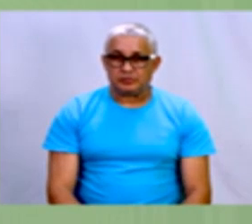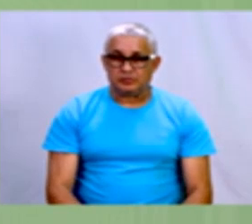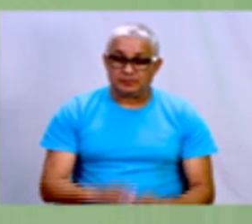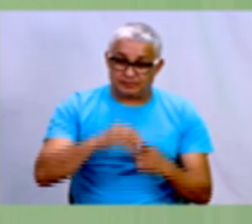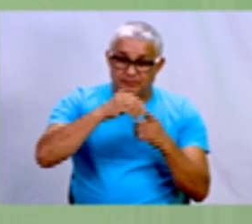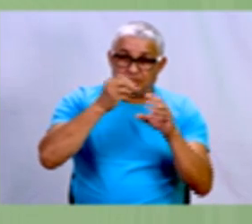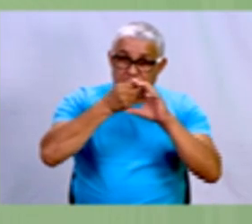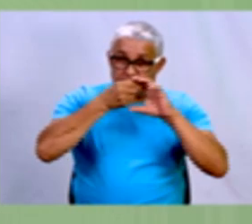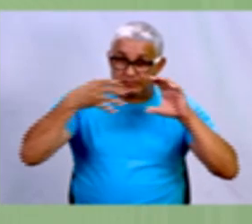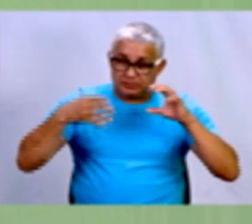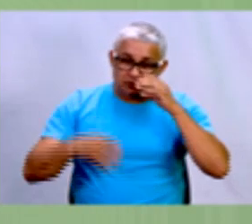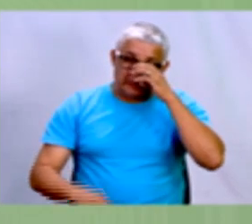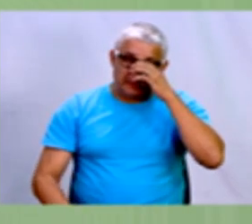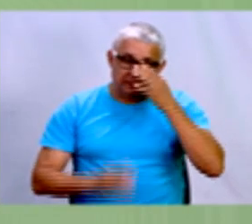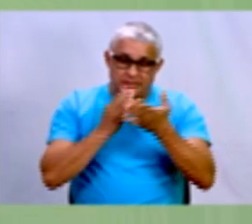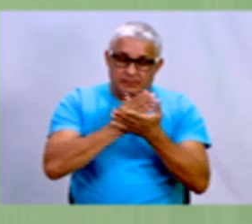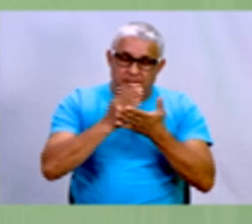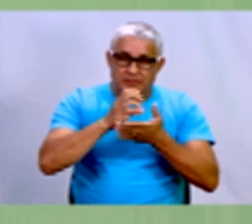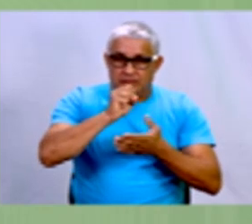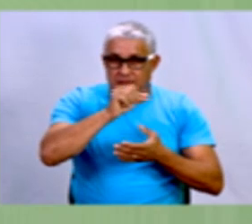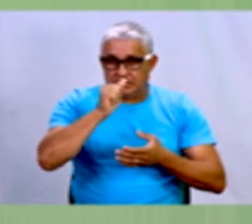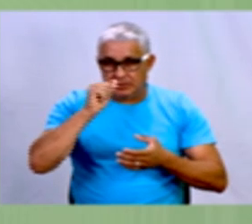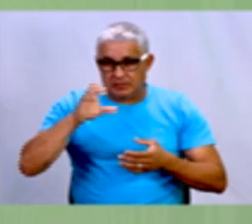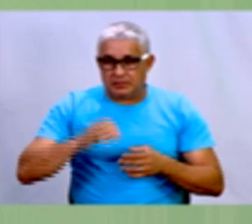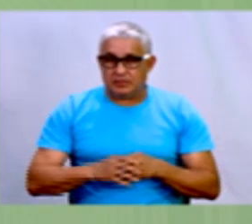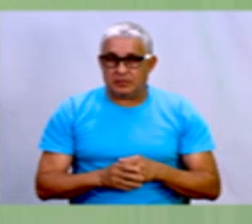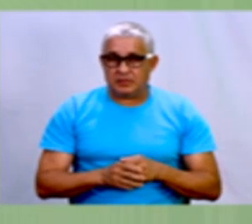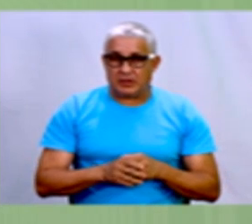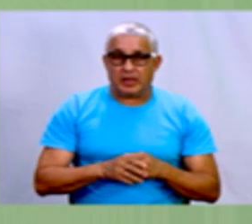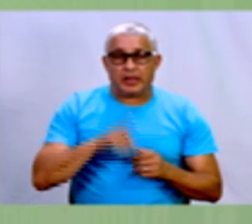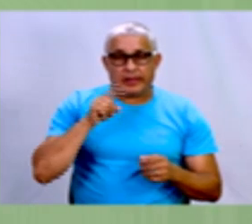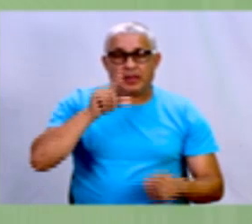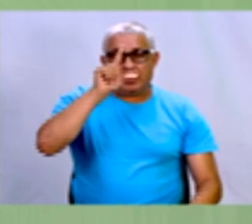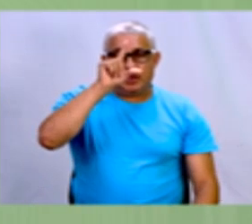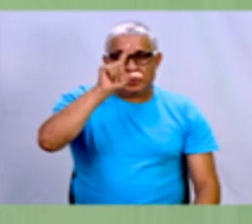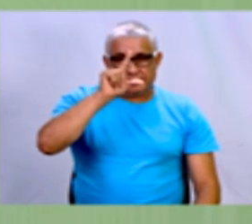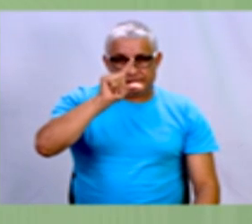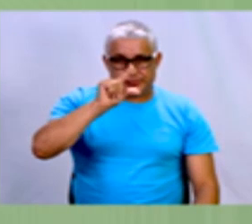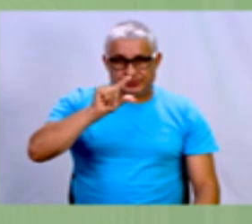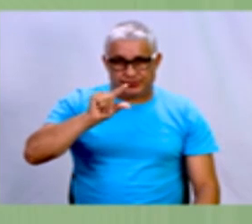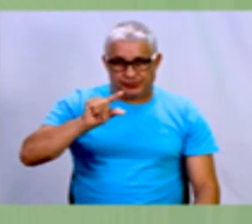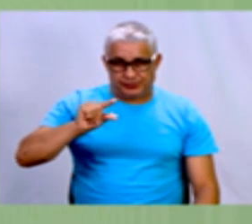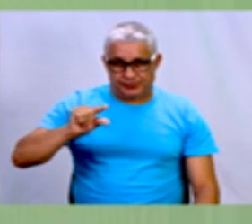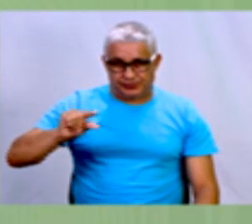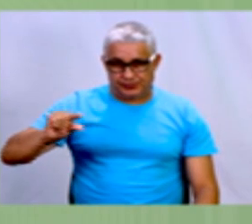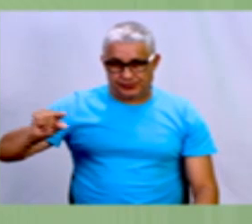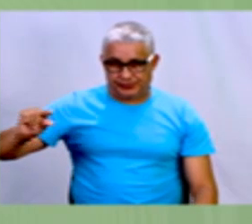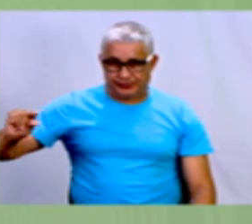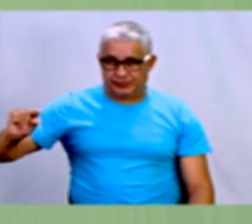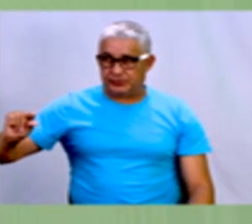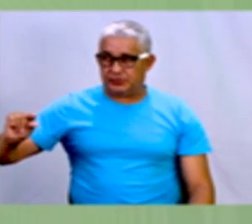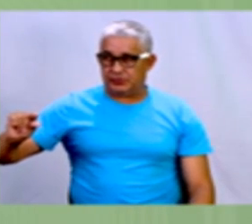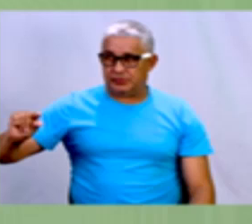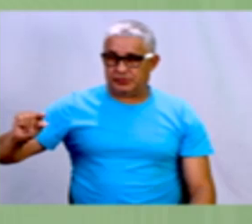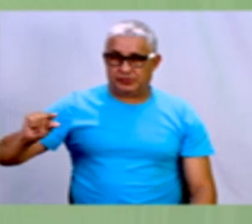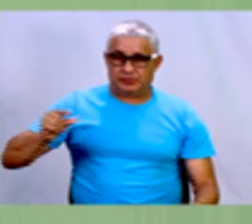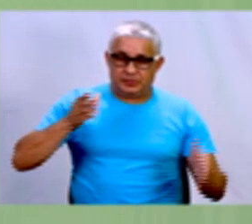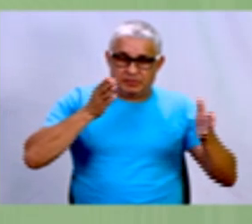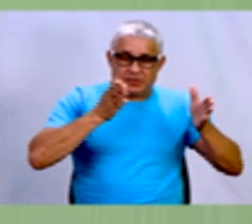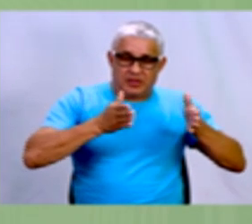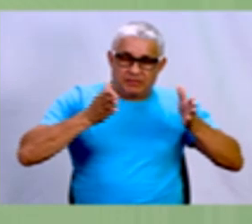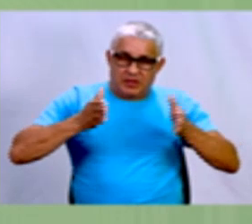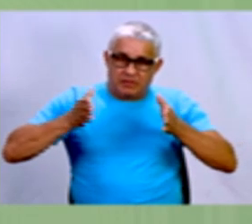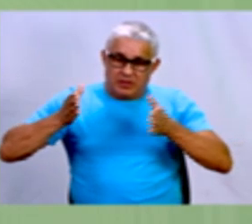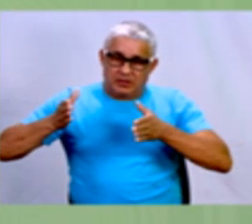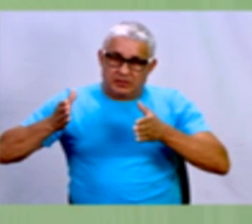principal característica das parcelas no sistema SAC é a redução uniforme de o valor de um período para outro.